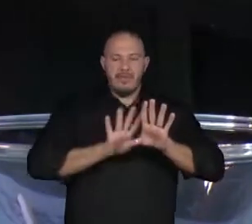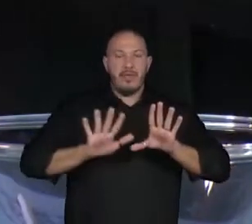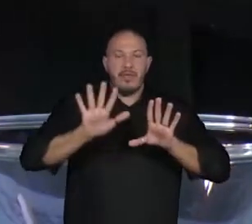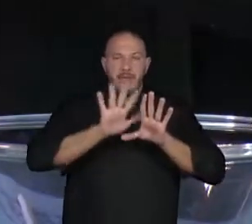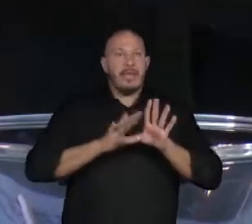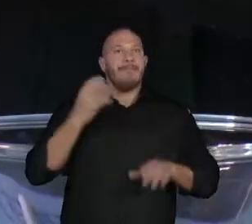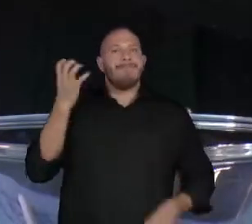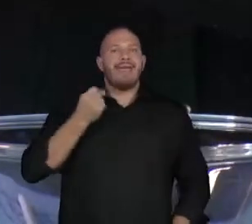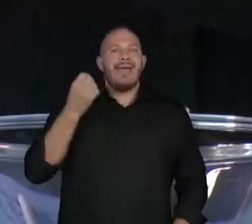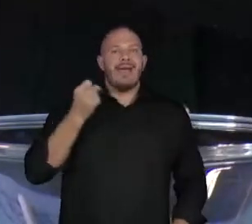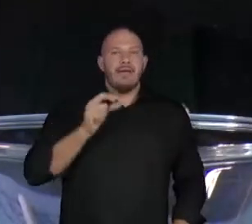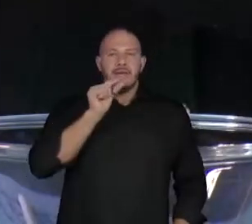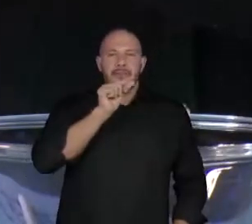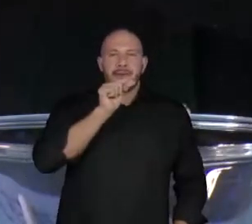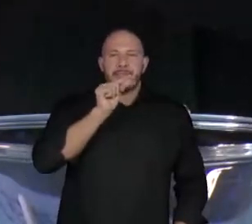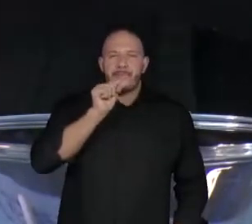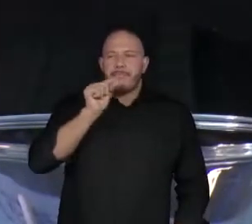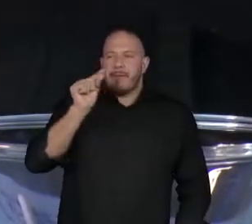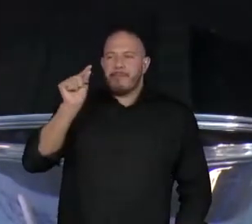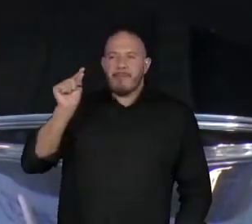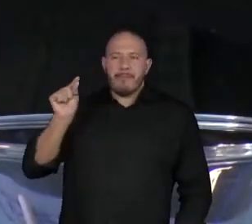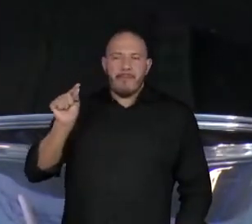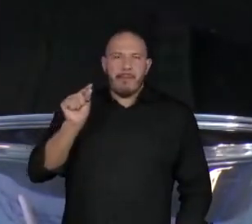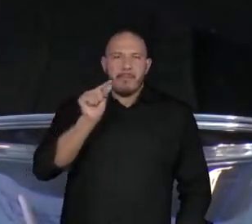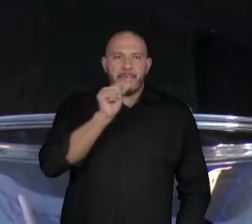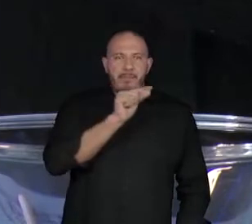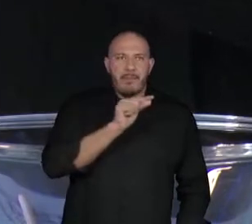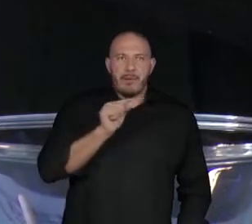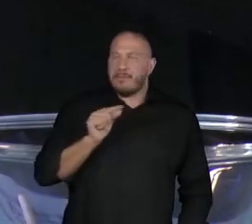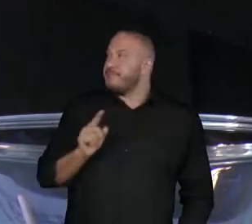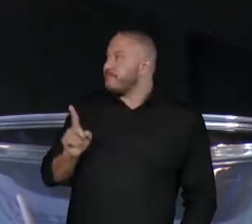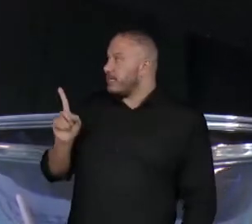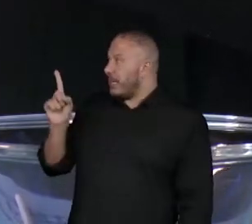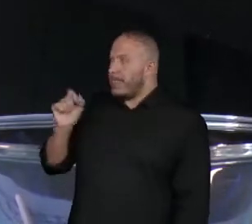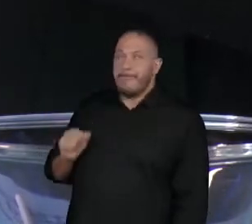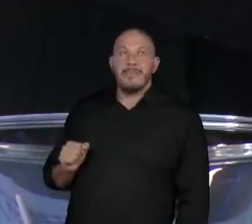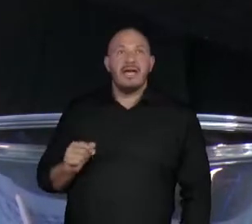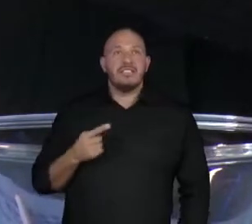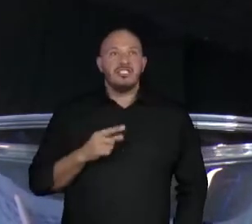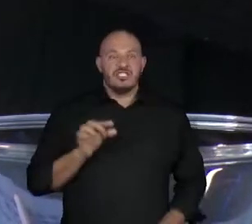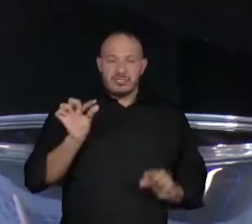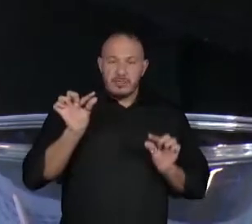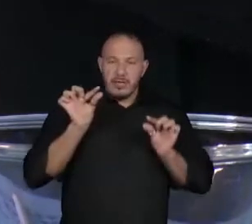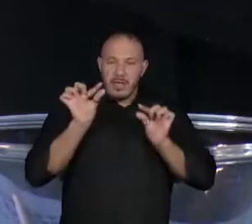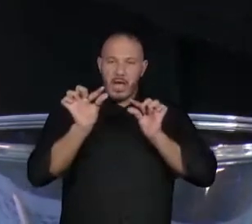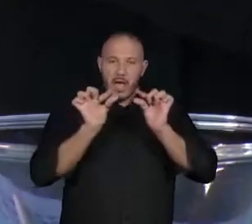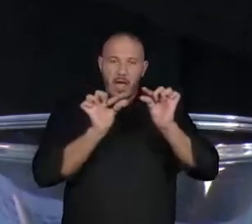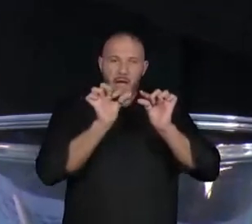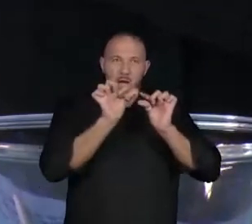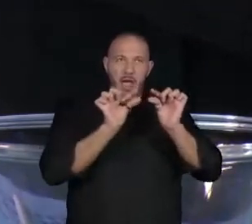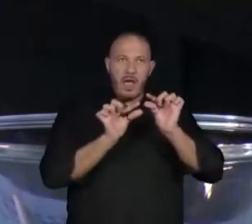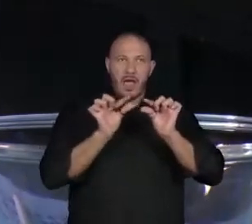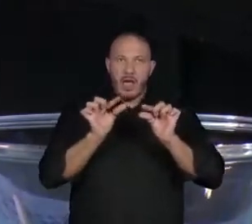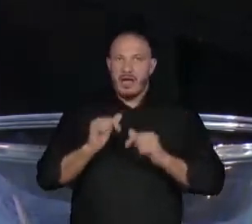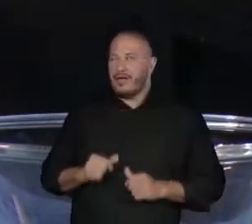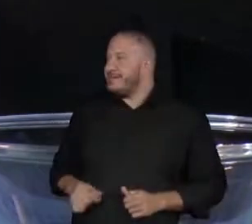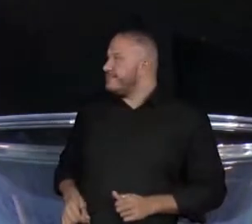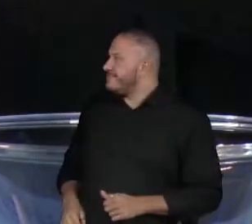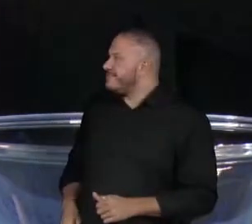Toda furadinha, como se fosse uma malha quadriculada. E aí a gente encaixa esses pininhos aqui, olha